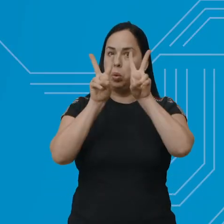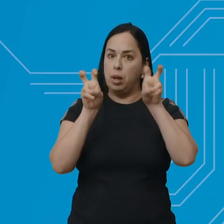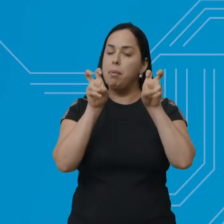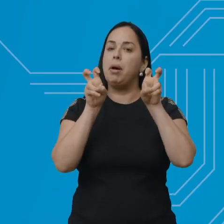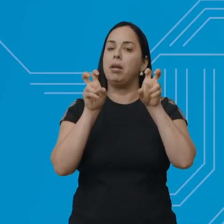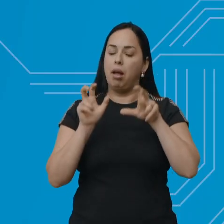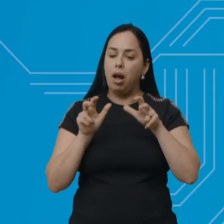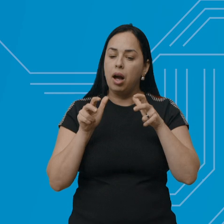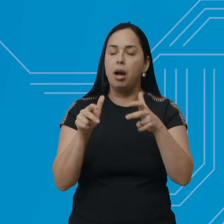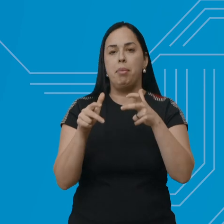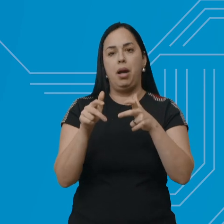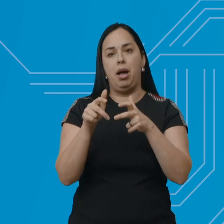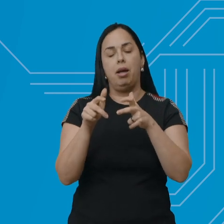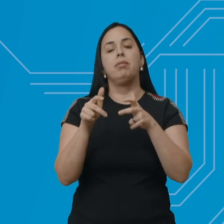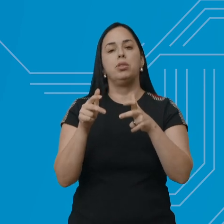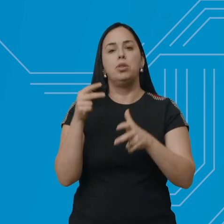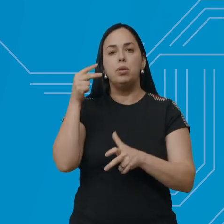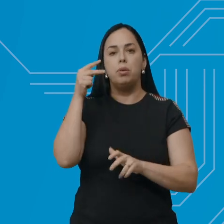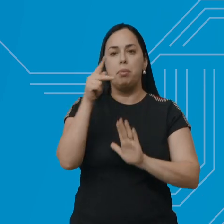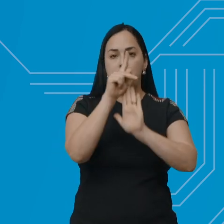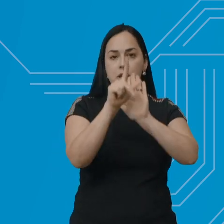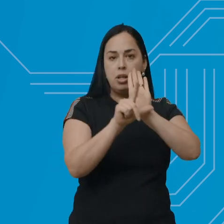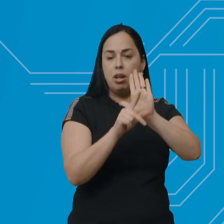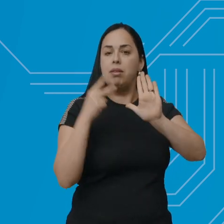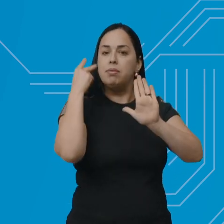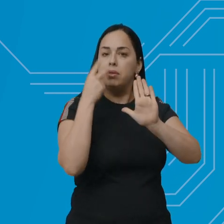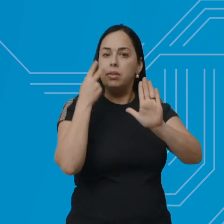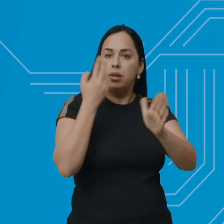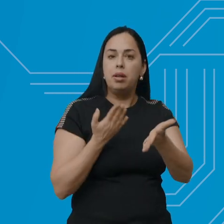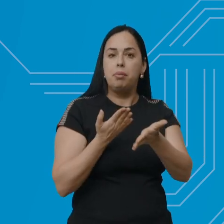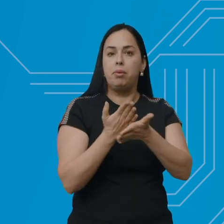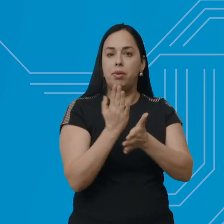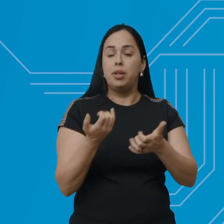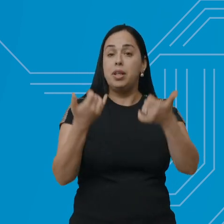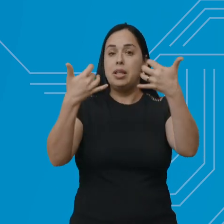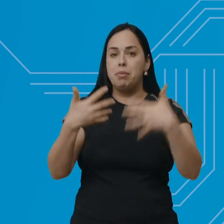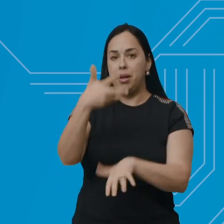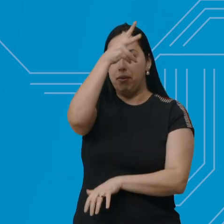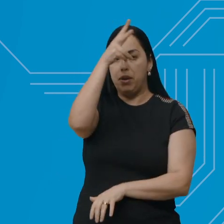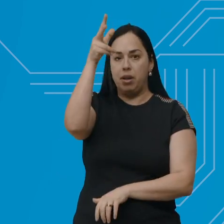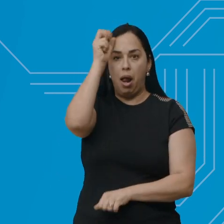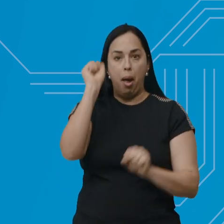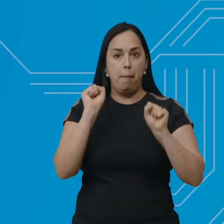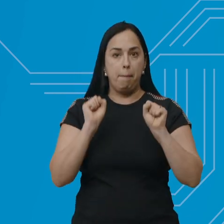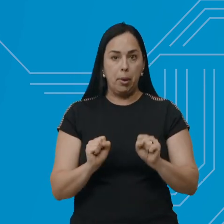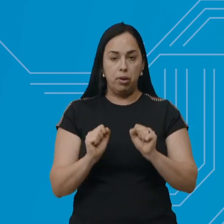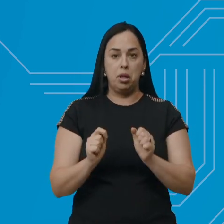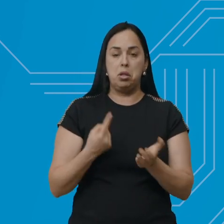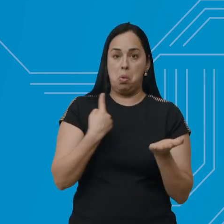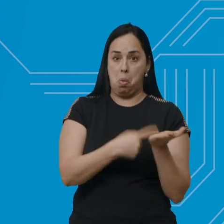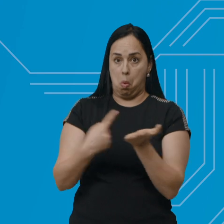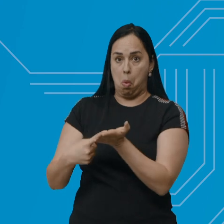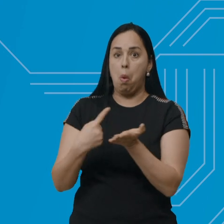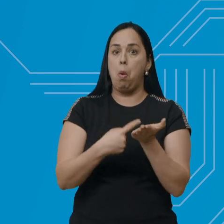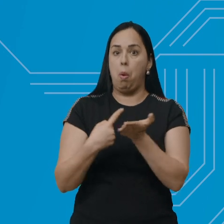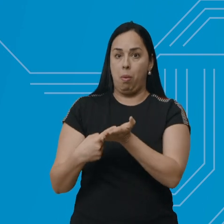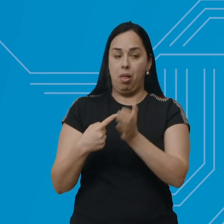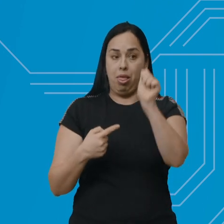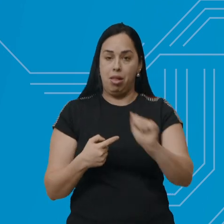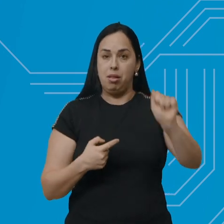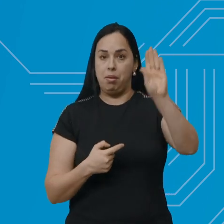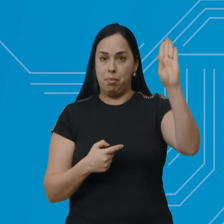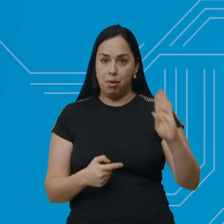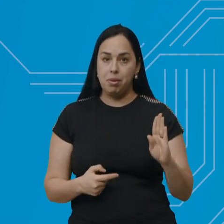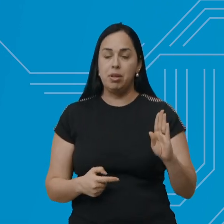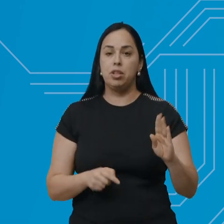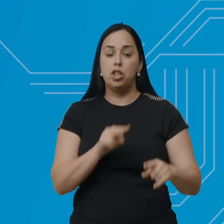Ainda falando da Câmara Municipal, os vereadores aprovaram um projeto de lei que autoriza a Prefeitura a celebrar termo de